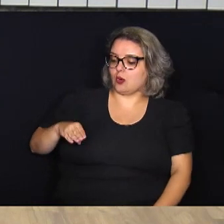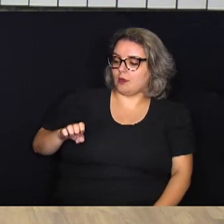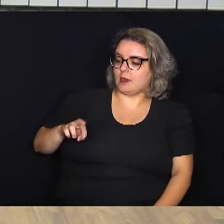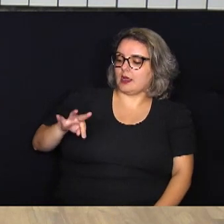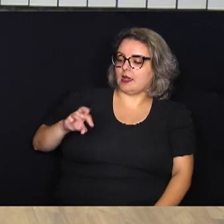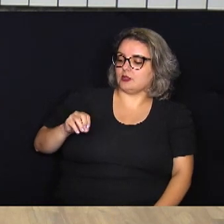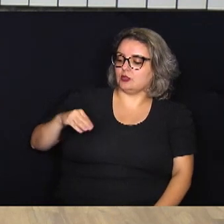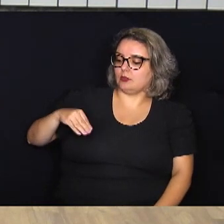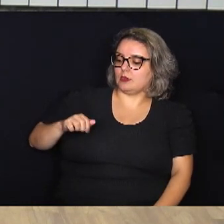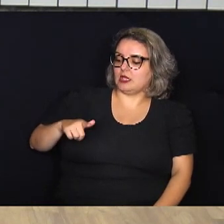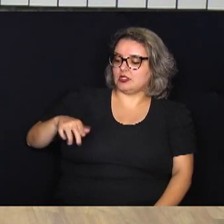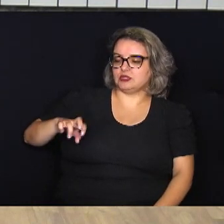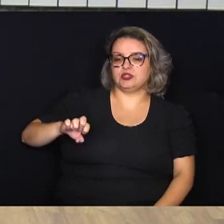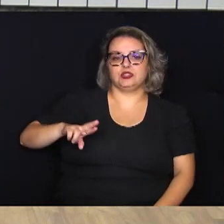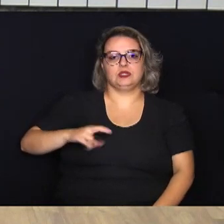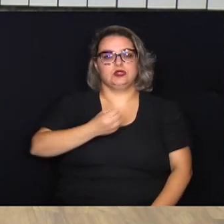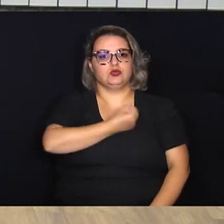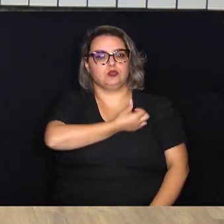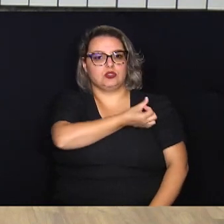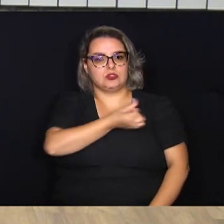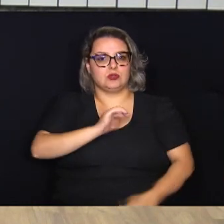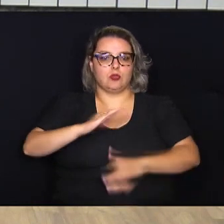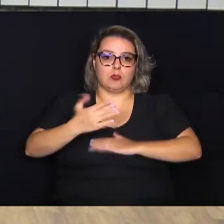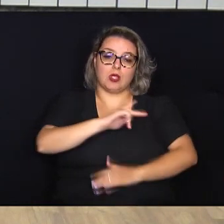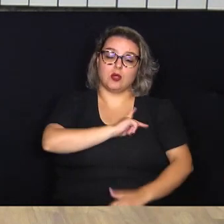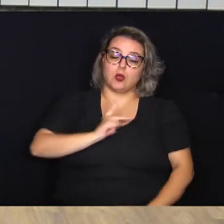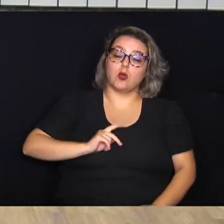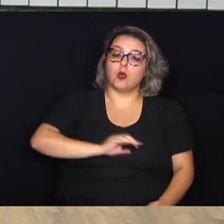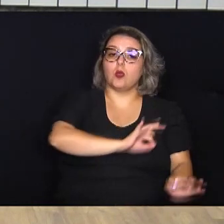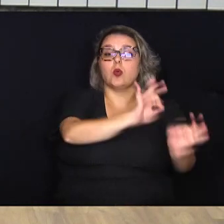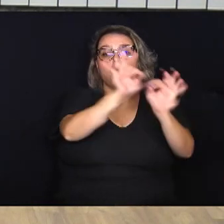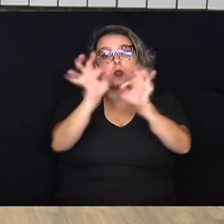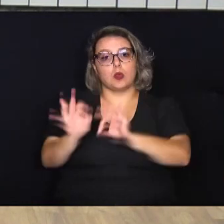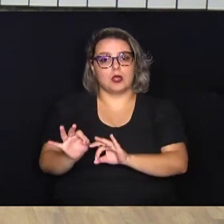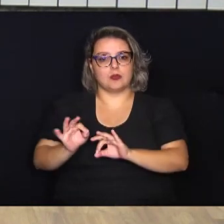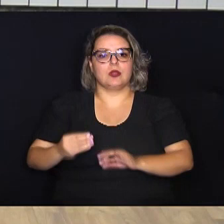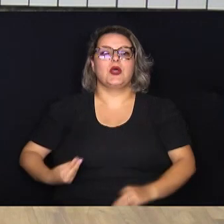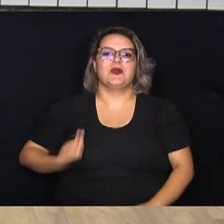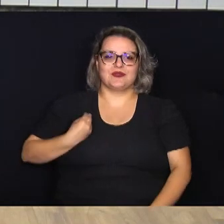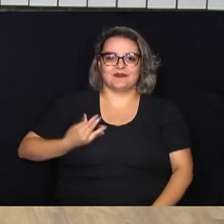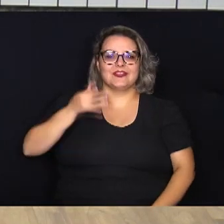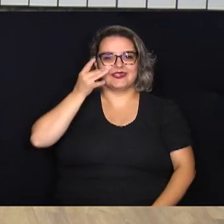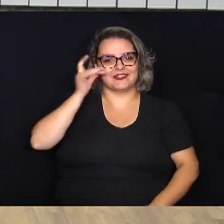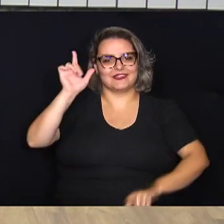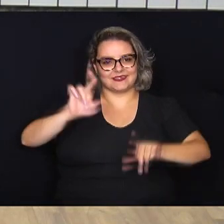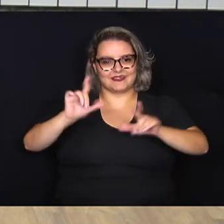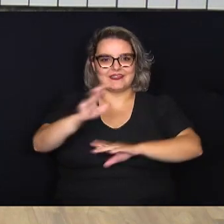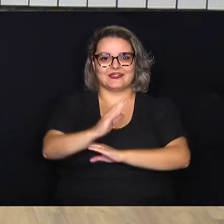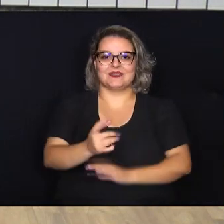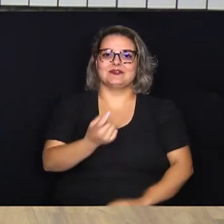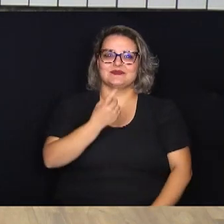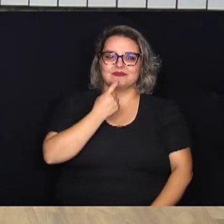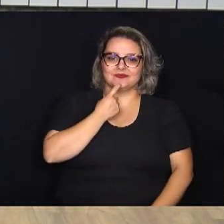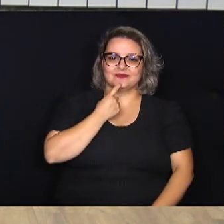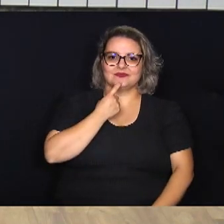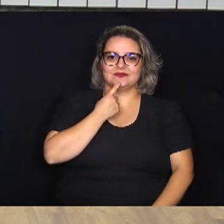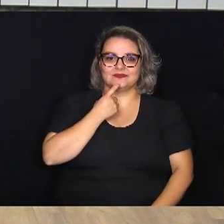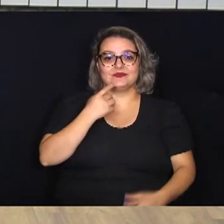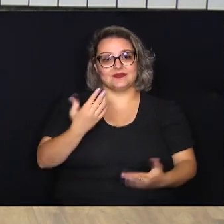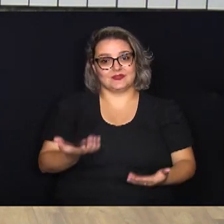número 66, no bairro Ponte Preta, ou acompanhar a transmissão ao vivo aqui pela TV Câmara Campinas. E às